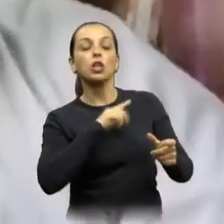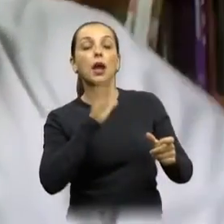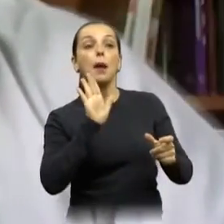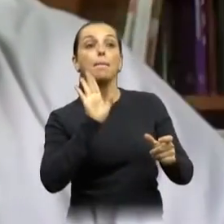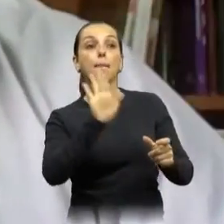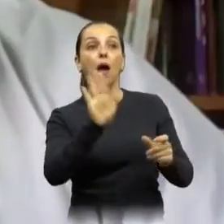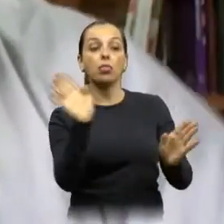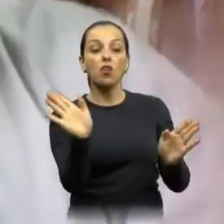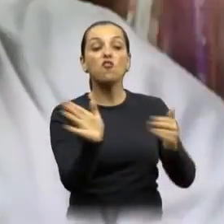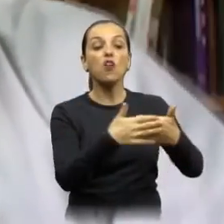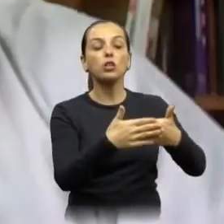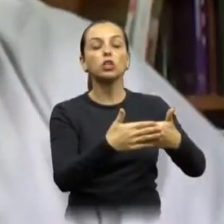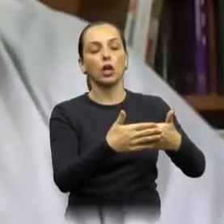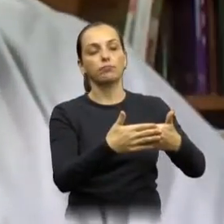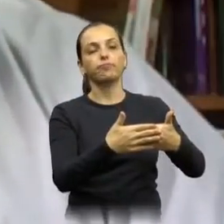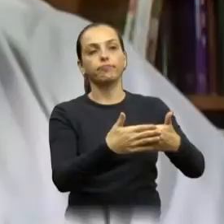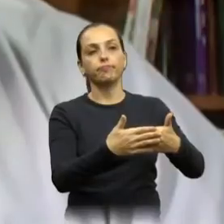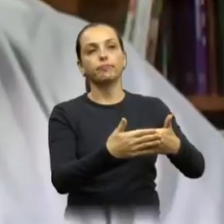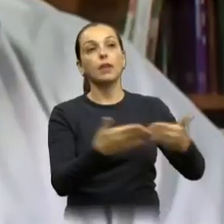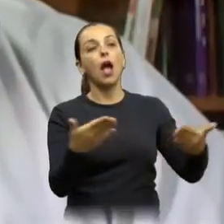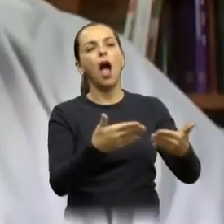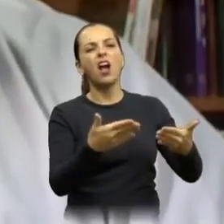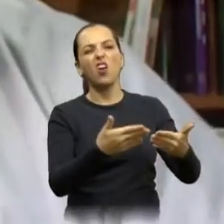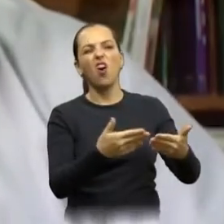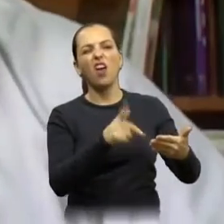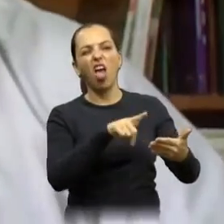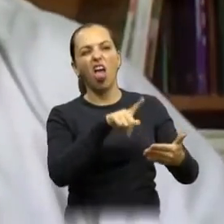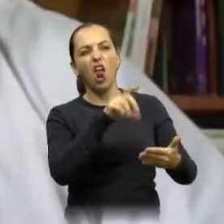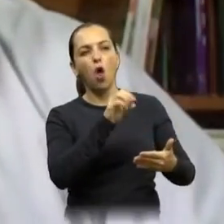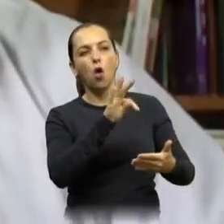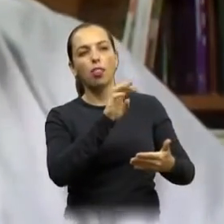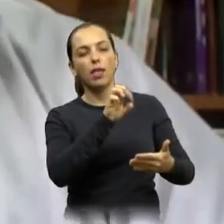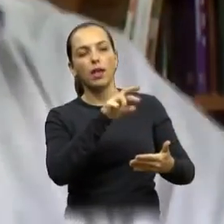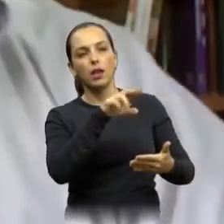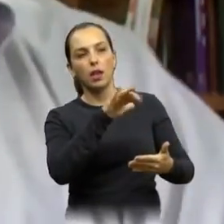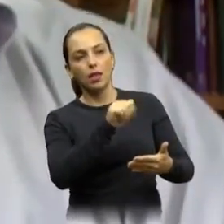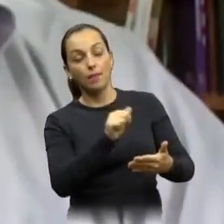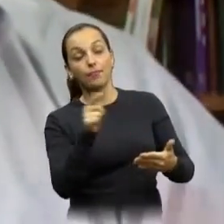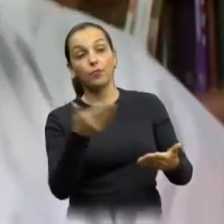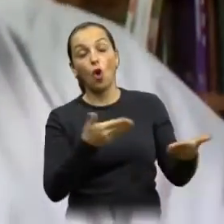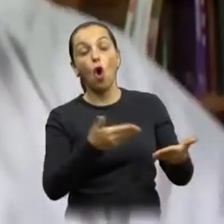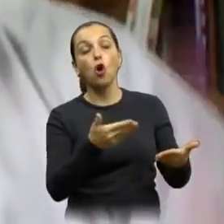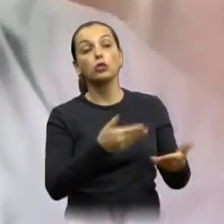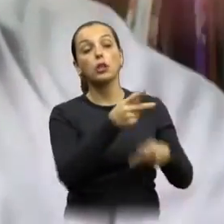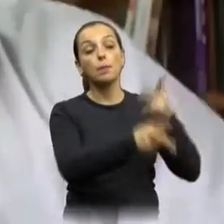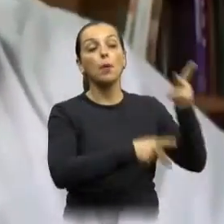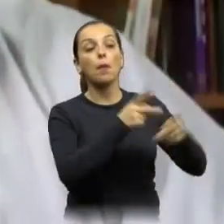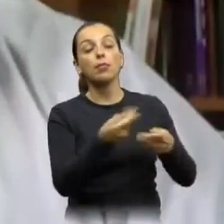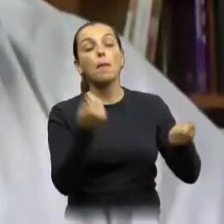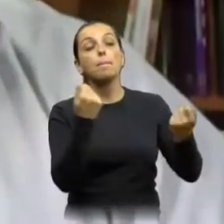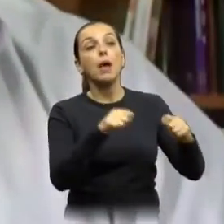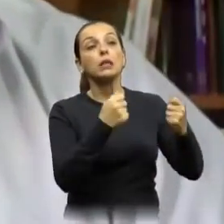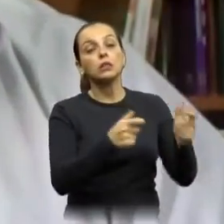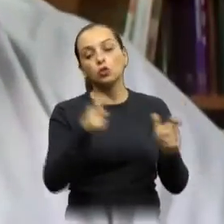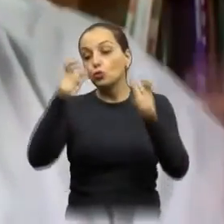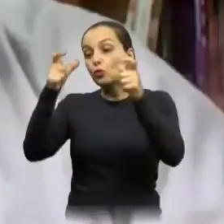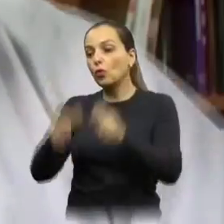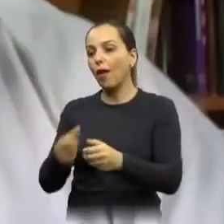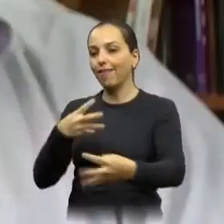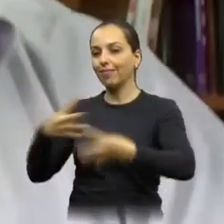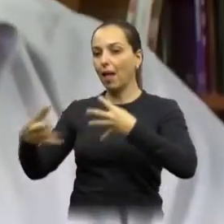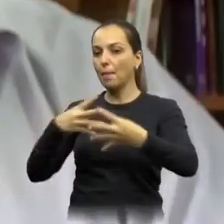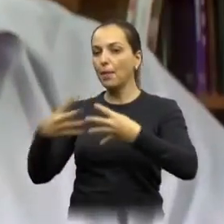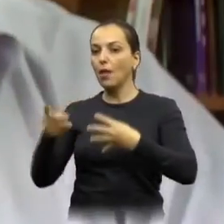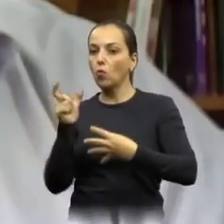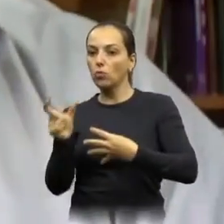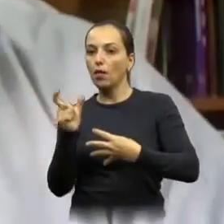fechada ali naquele estabelecimento. Se tornou uma lotérica e hoje a população tem que obrigatoriamente ir até o terminal de integração para